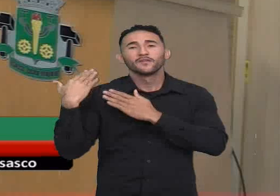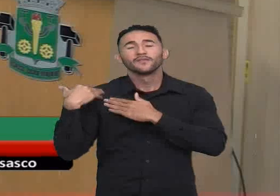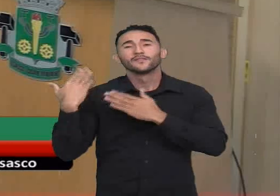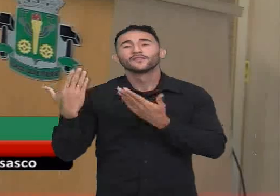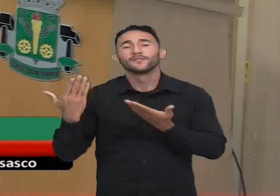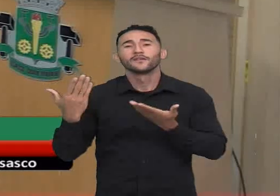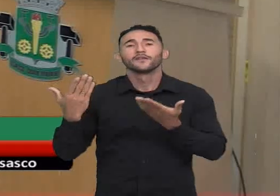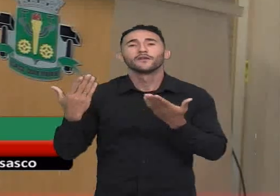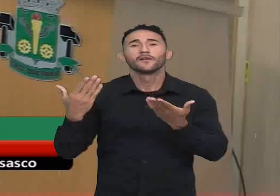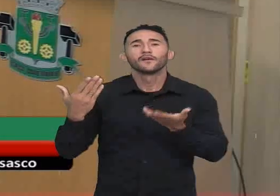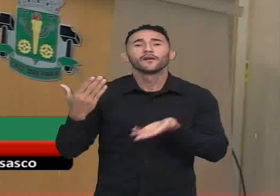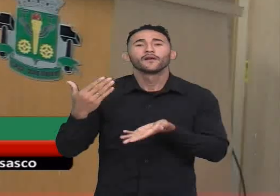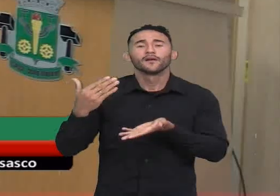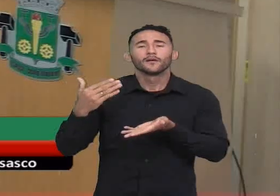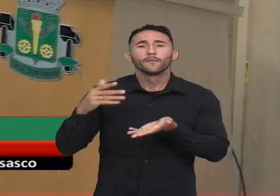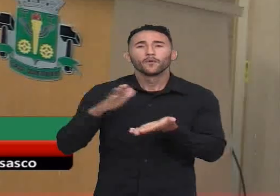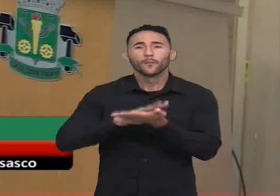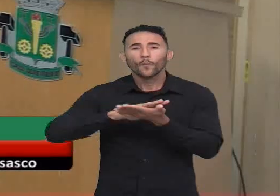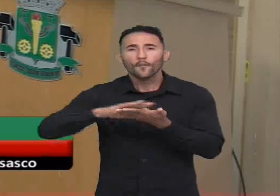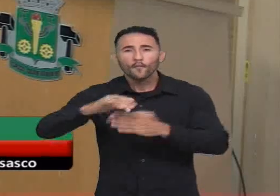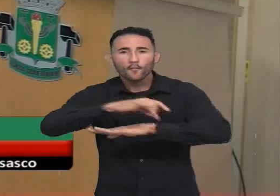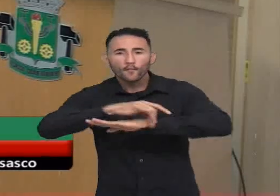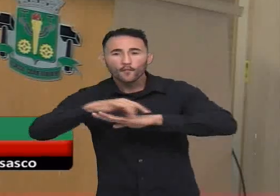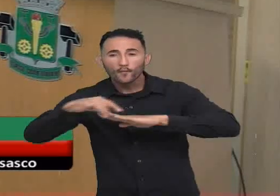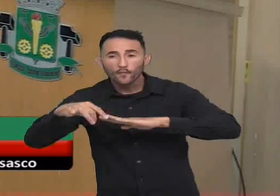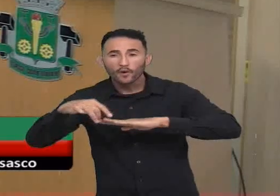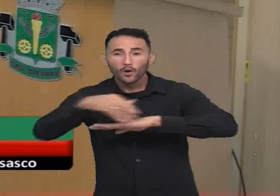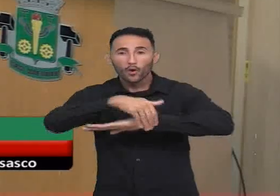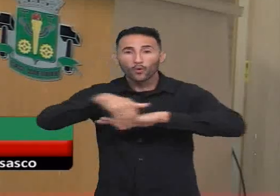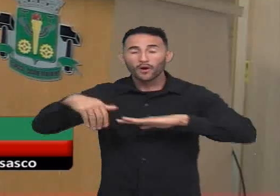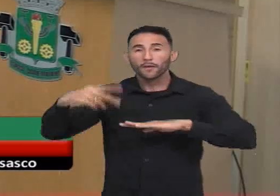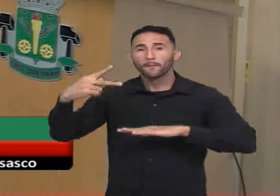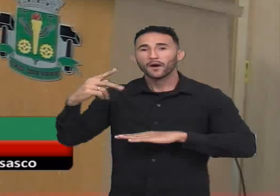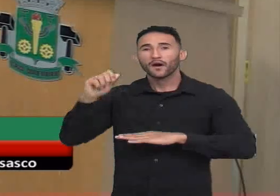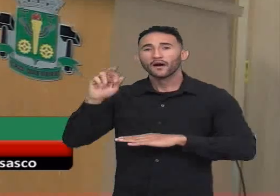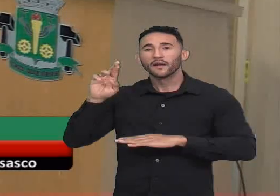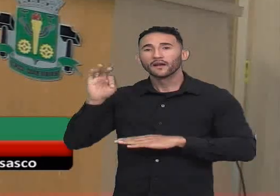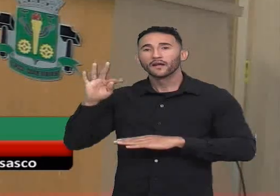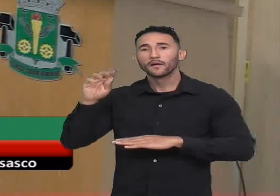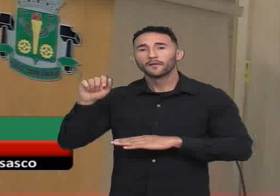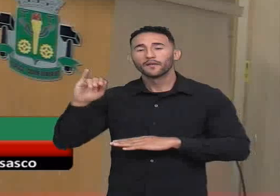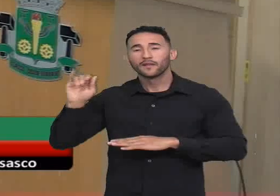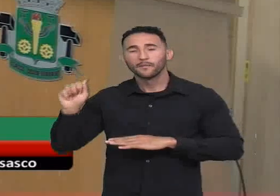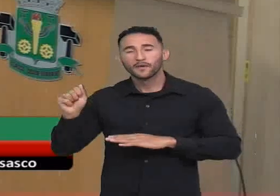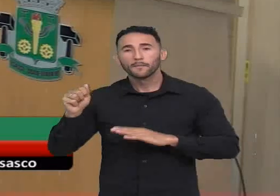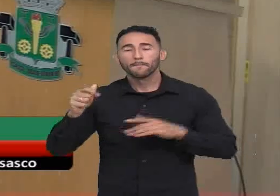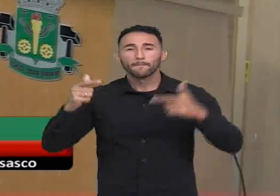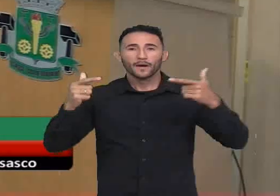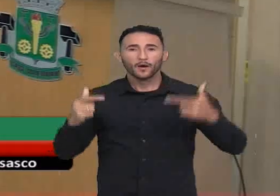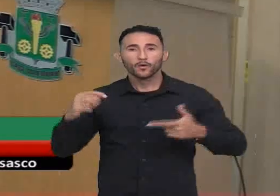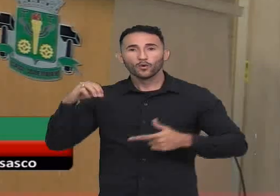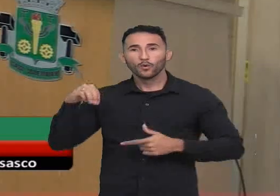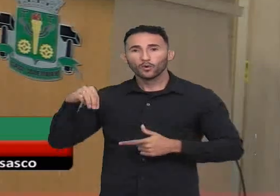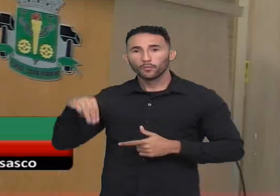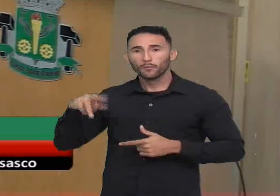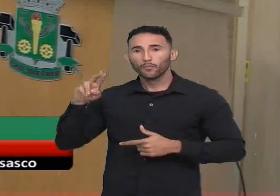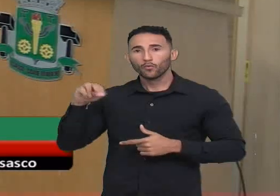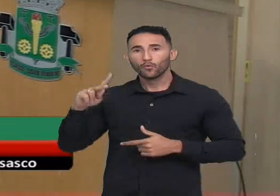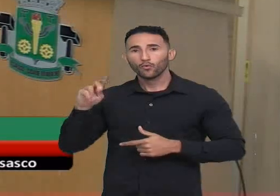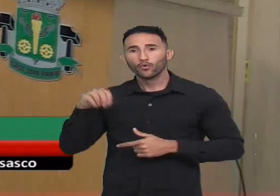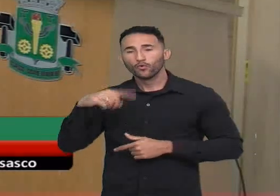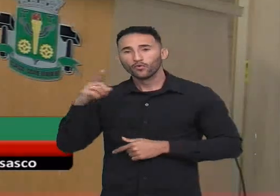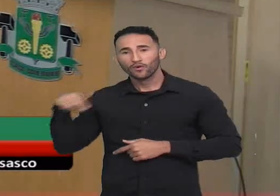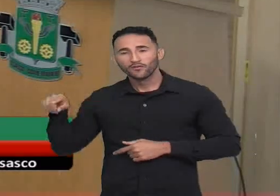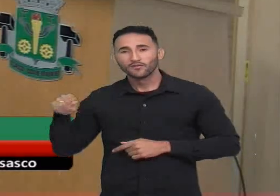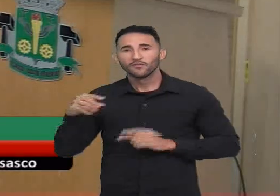competente recapeamento asfáltico na rua Paranapanema, número 169, bairro Munhoz Júnior. Indicação